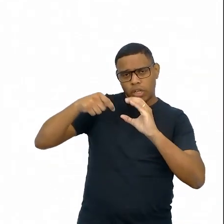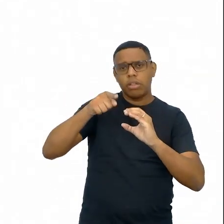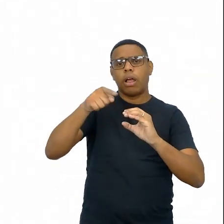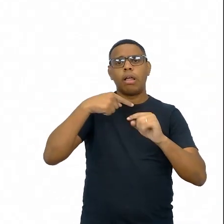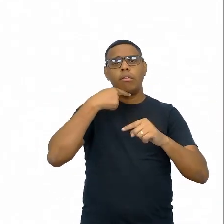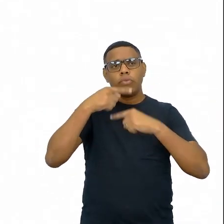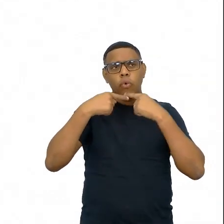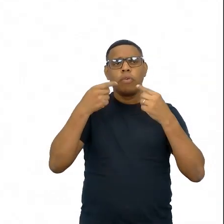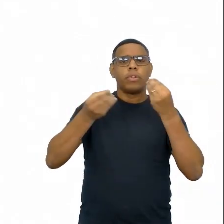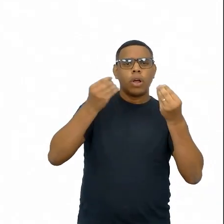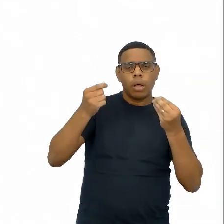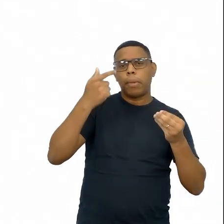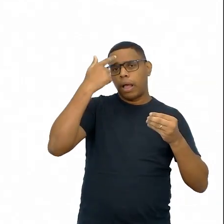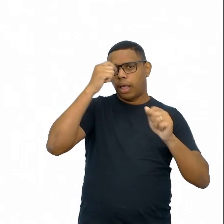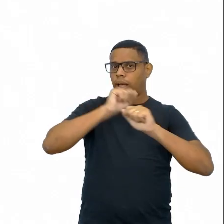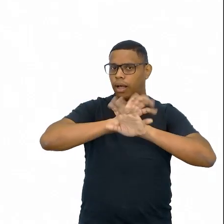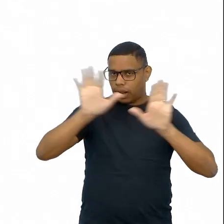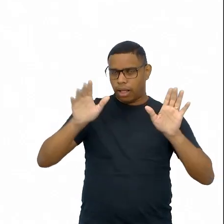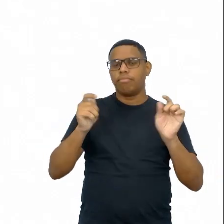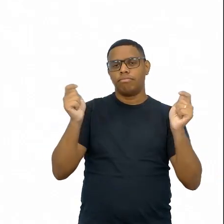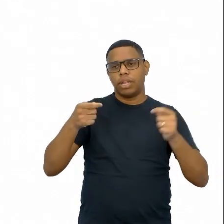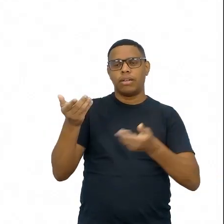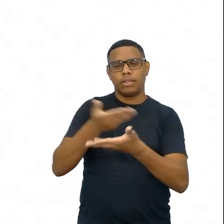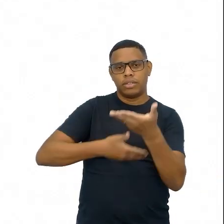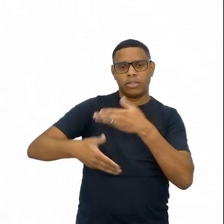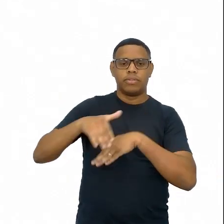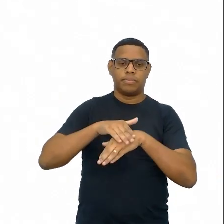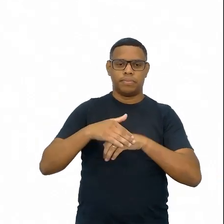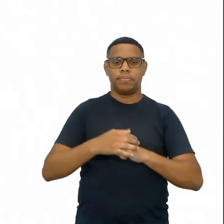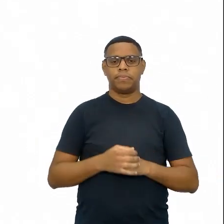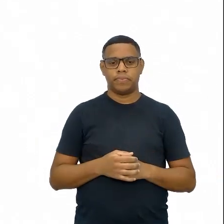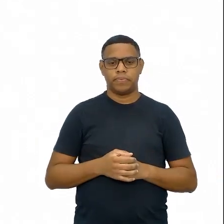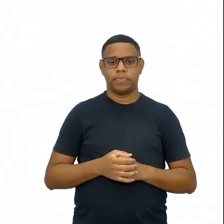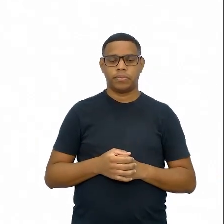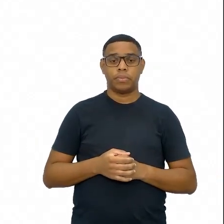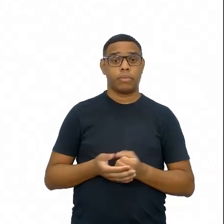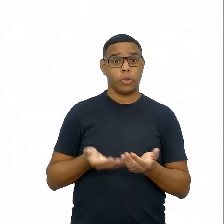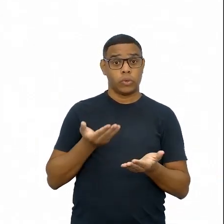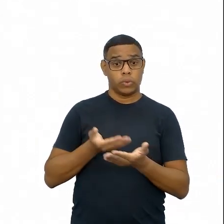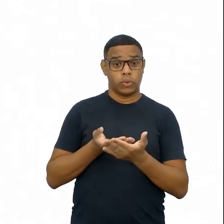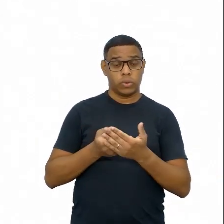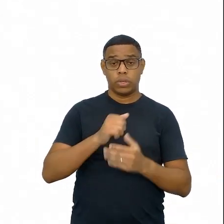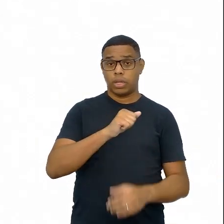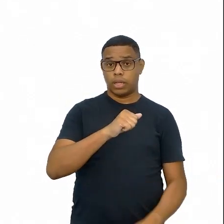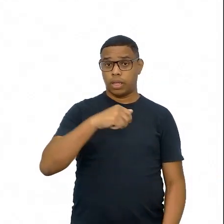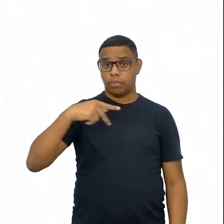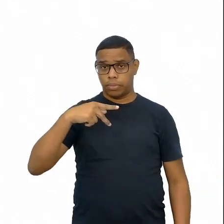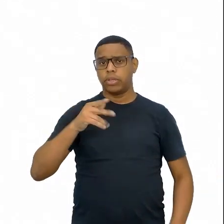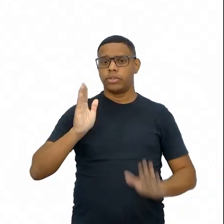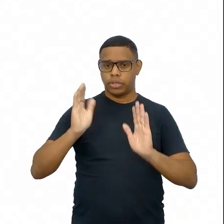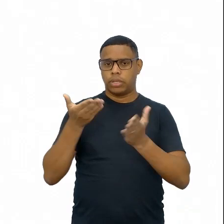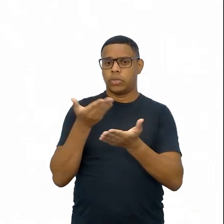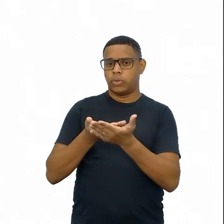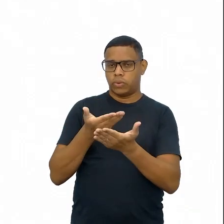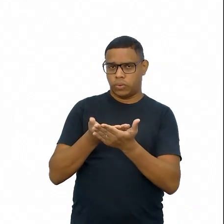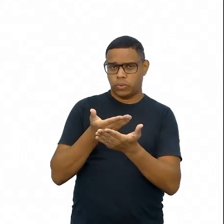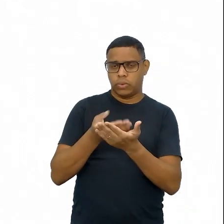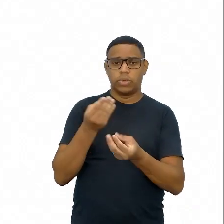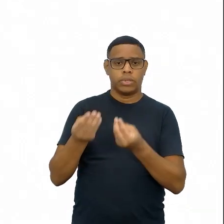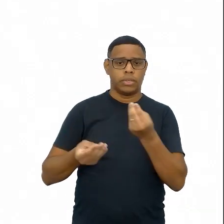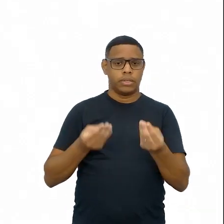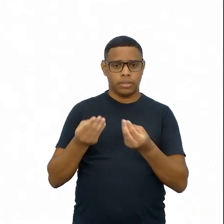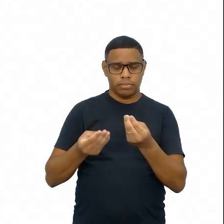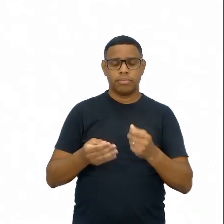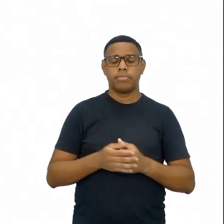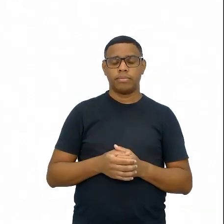dúvidas aí, vocês estarem discutindo com seus pais. Estudamos, né, a AP, a primeira AP, os resultados da